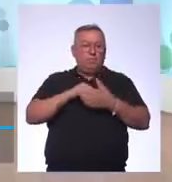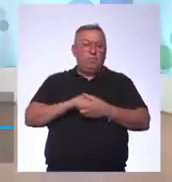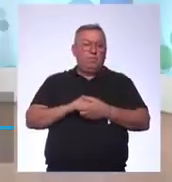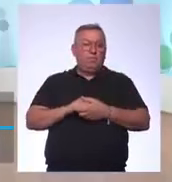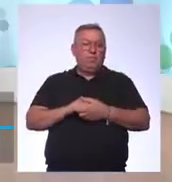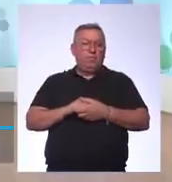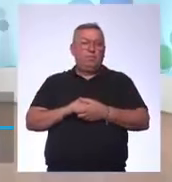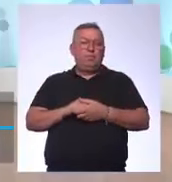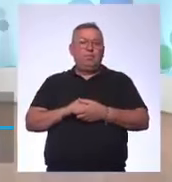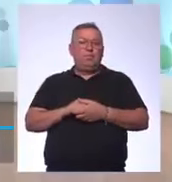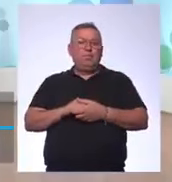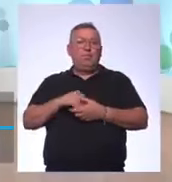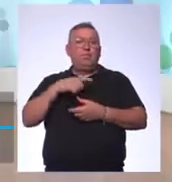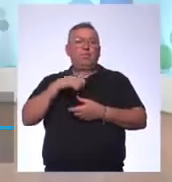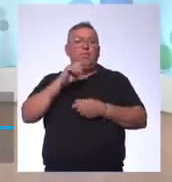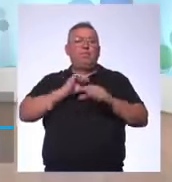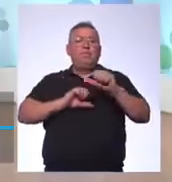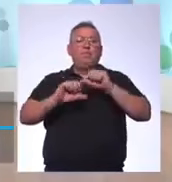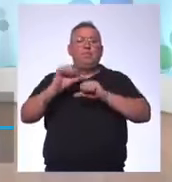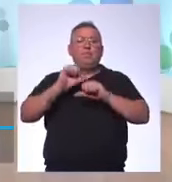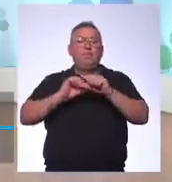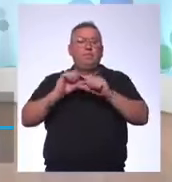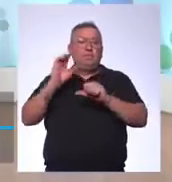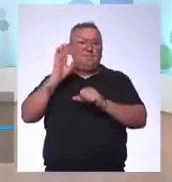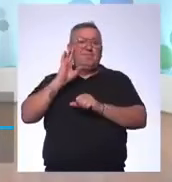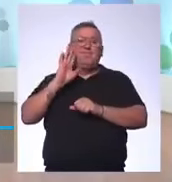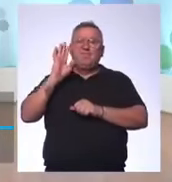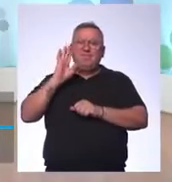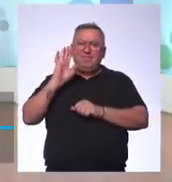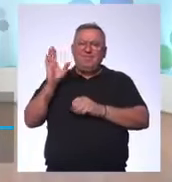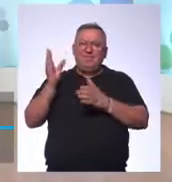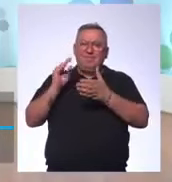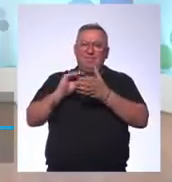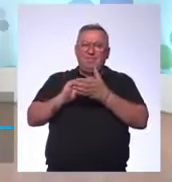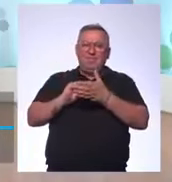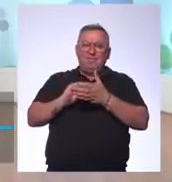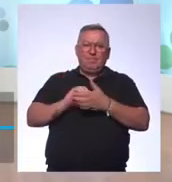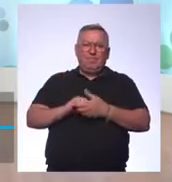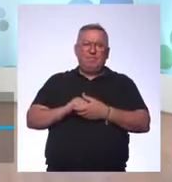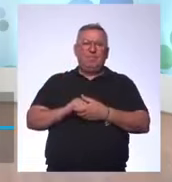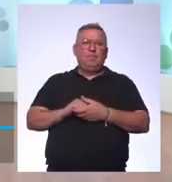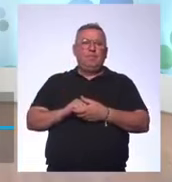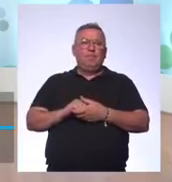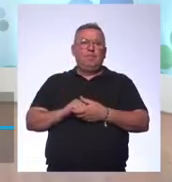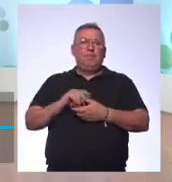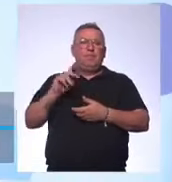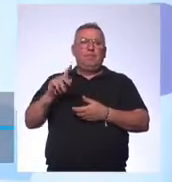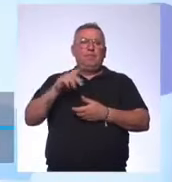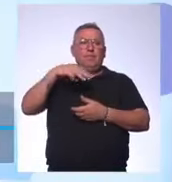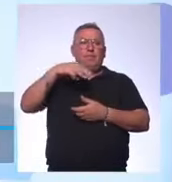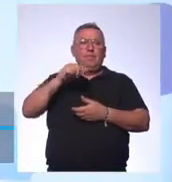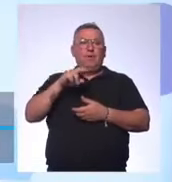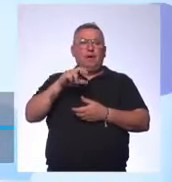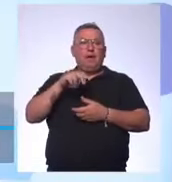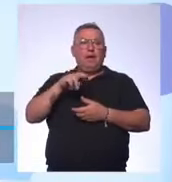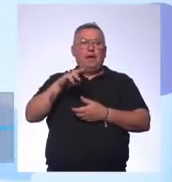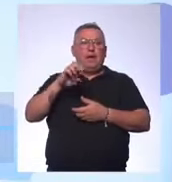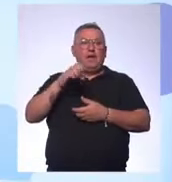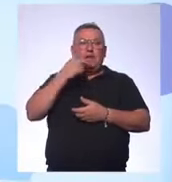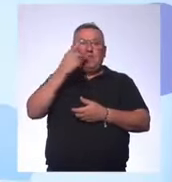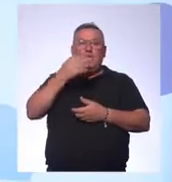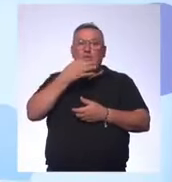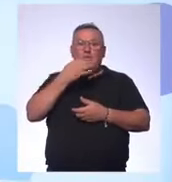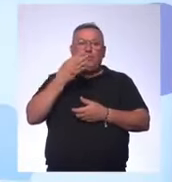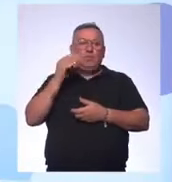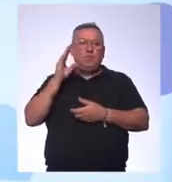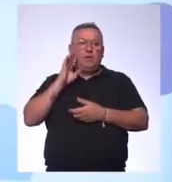uma mudança legal aqui que poderia ter sido feita. Pode ler para a gente, Elaine. A professora Margarete deu uma sugestão super